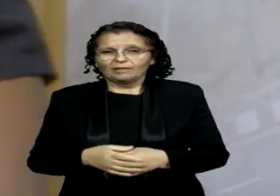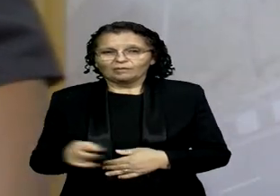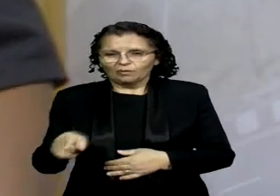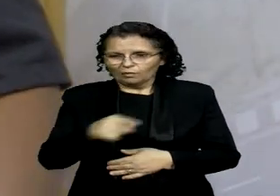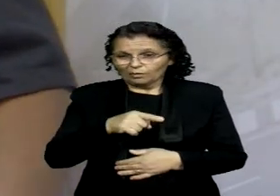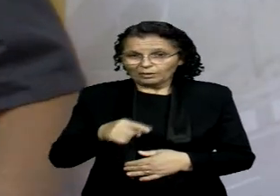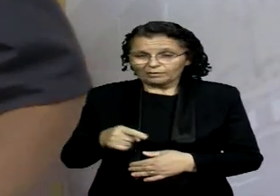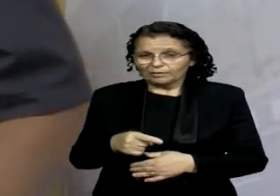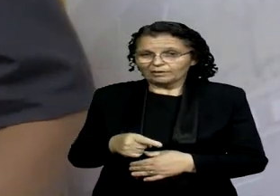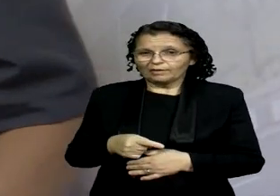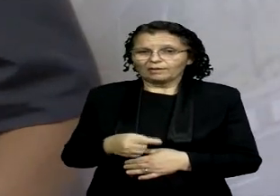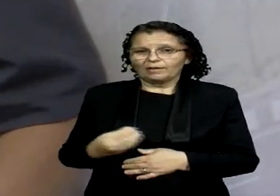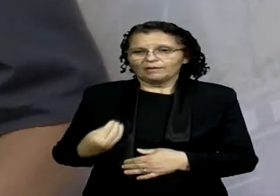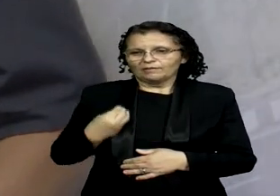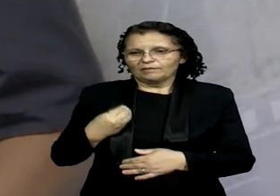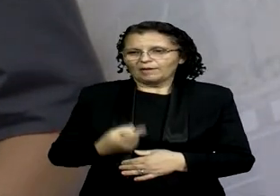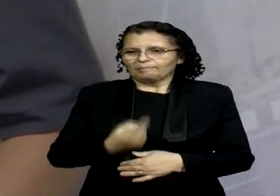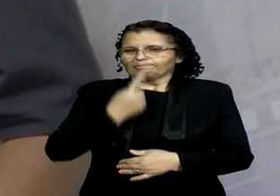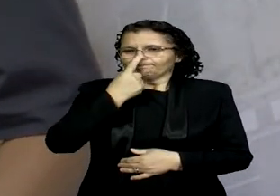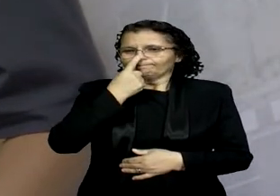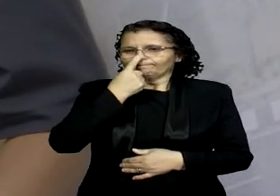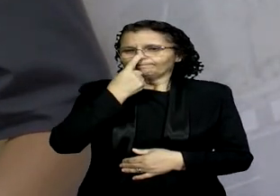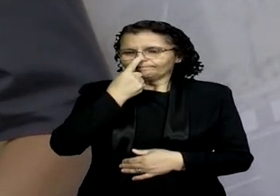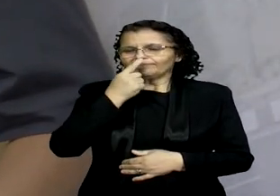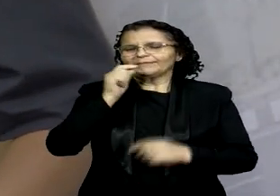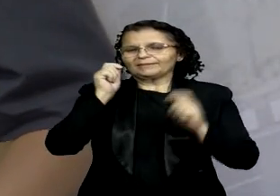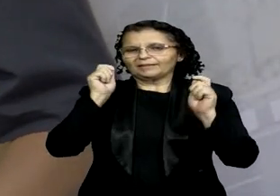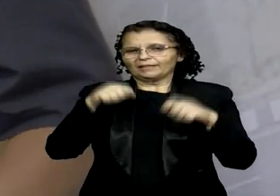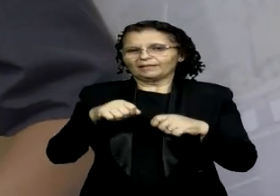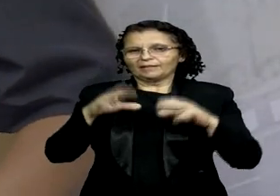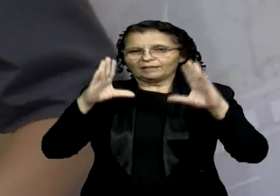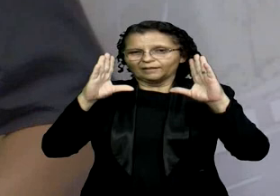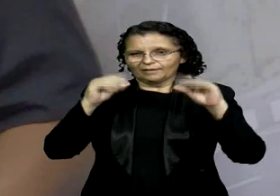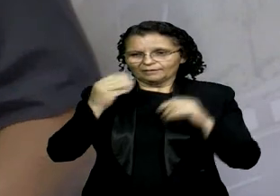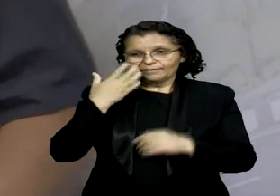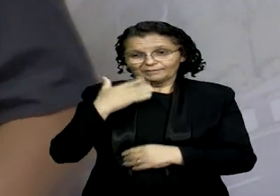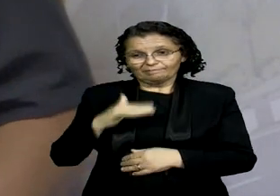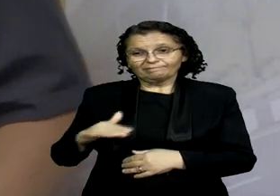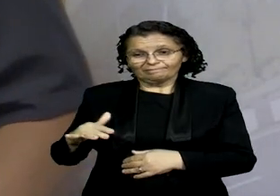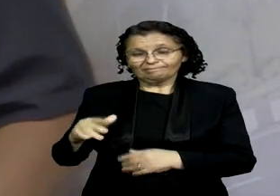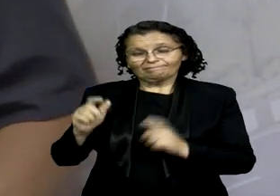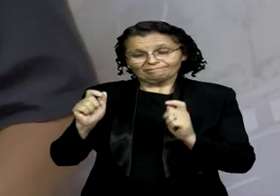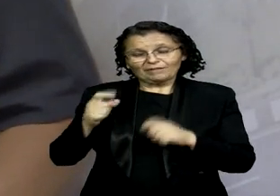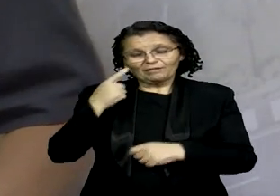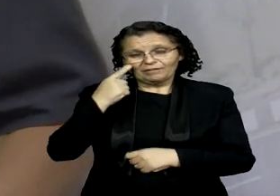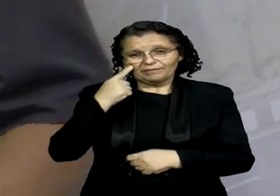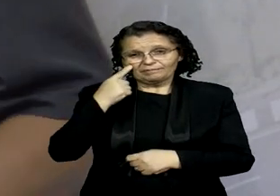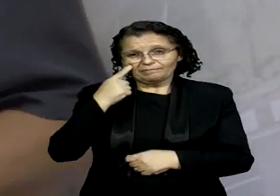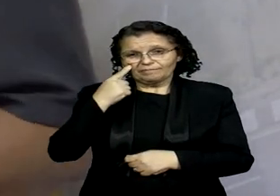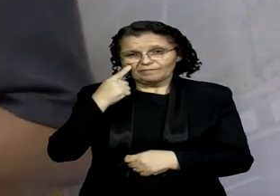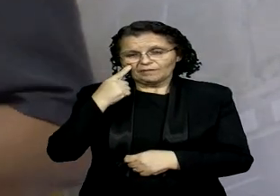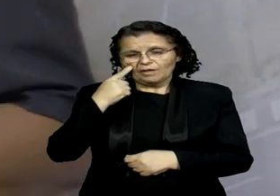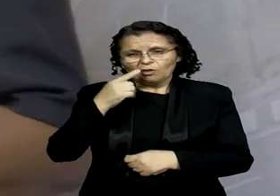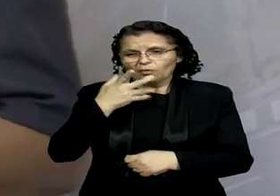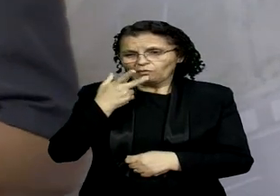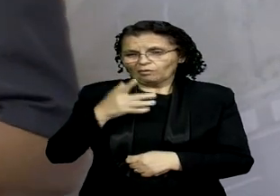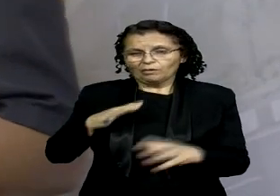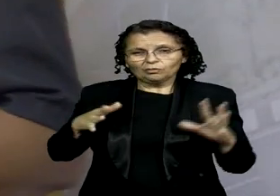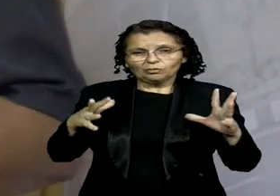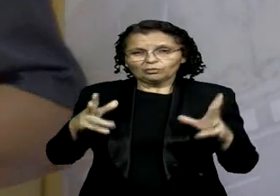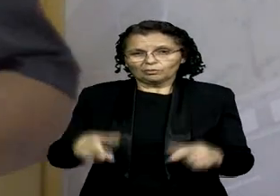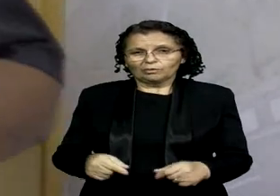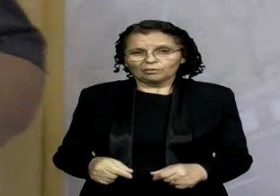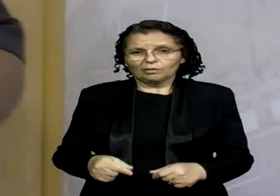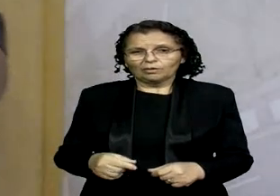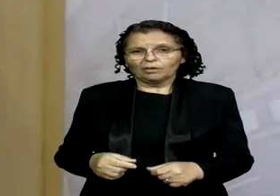parlamentares, quiserem viver tão perto, a noite é uma criança, e não estou aqui generalizando, temos